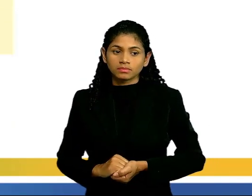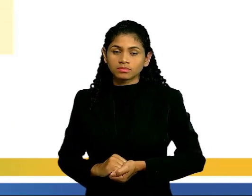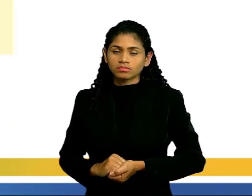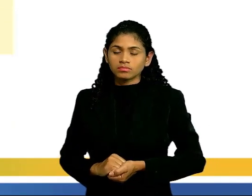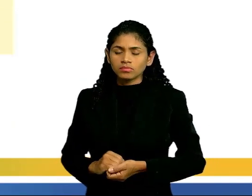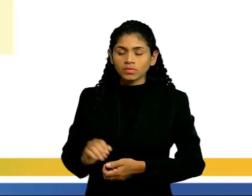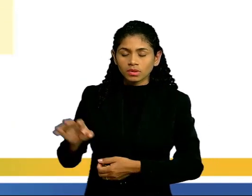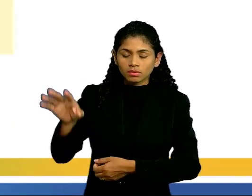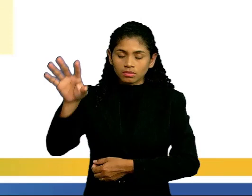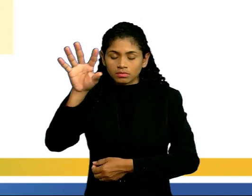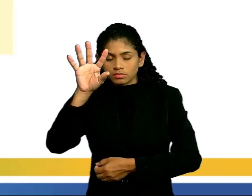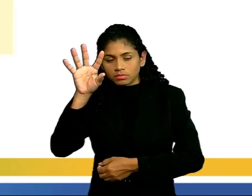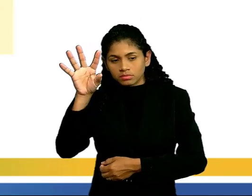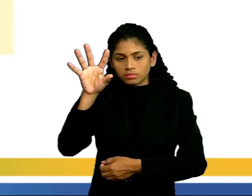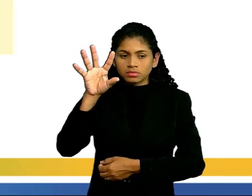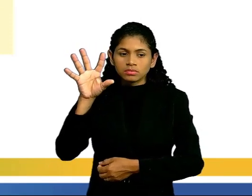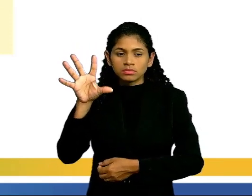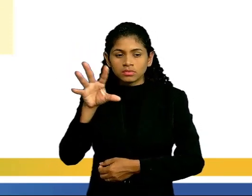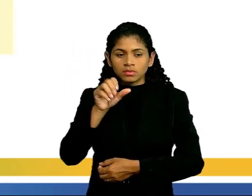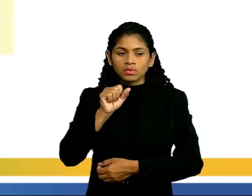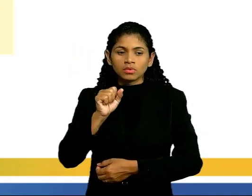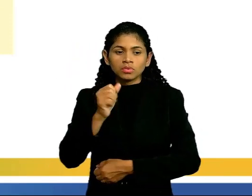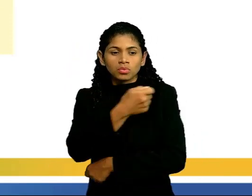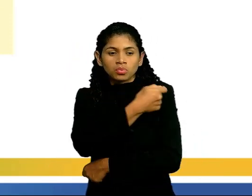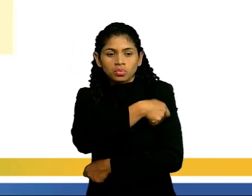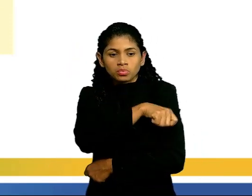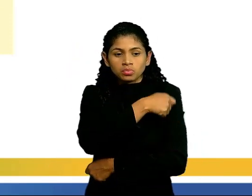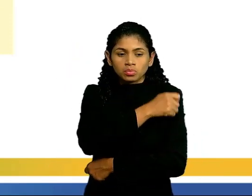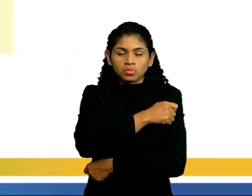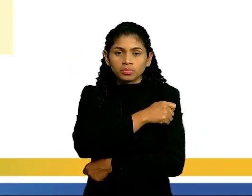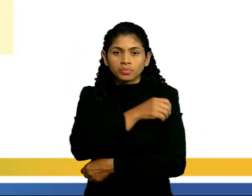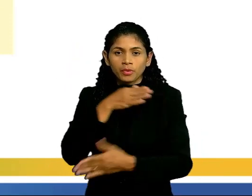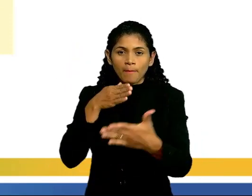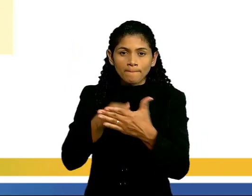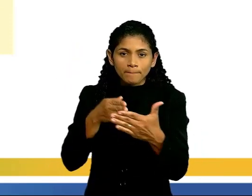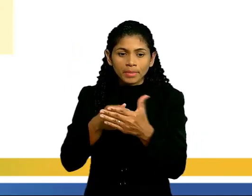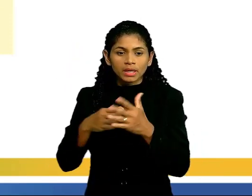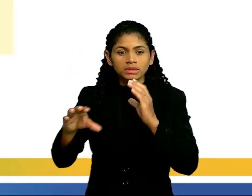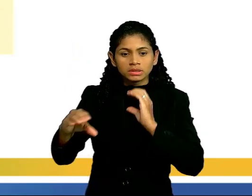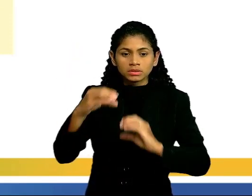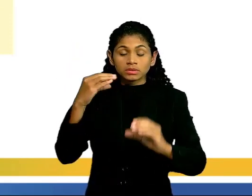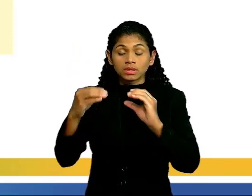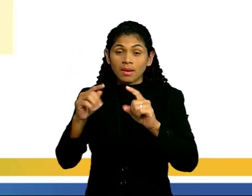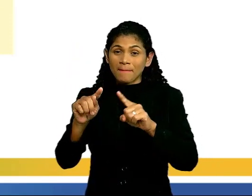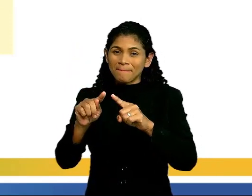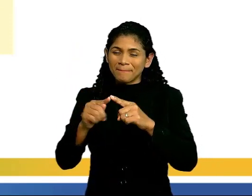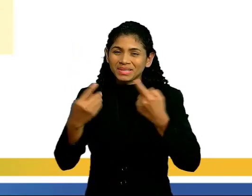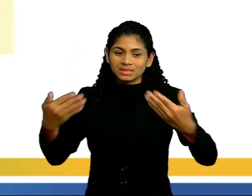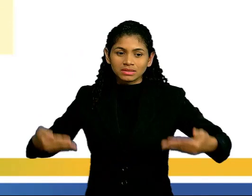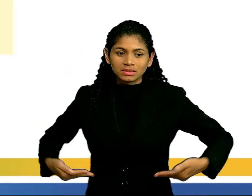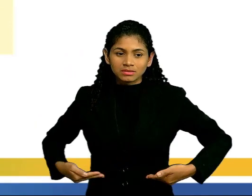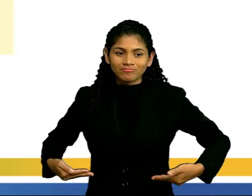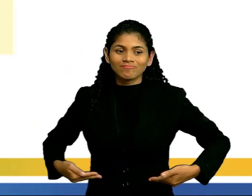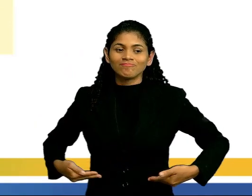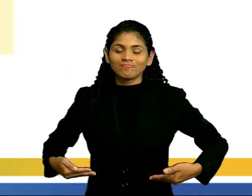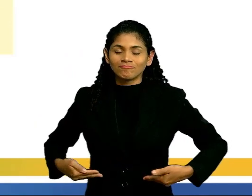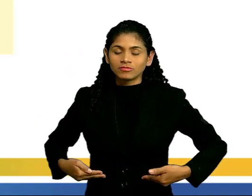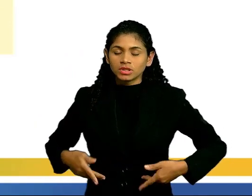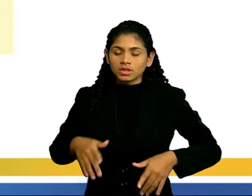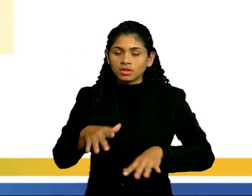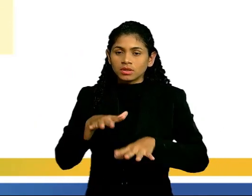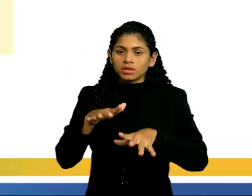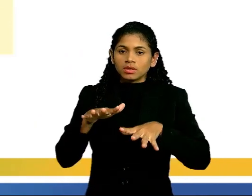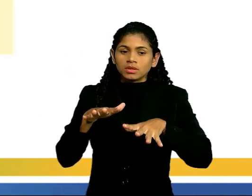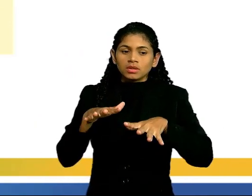A tontura do álcool nos impede de cantar, mas a da fome nos faz tremer. Percebi que é horrível